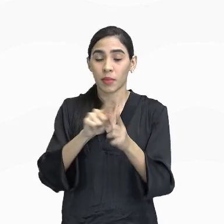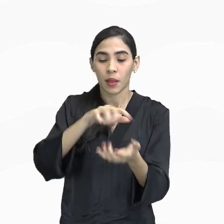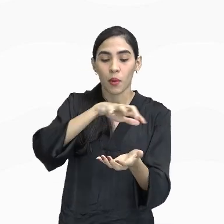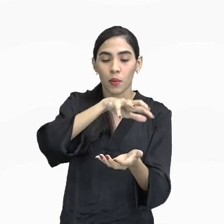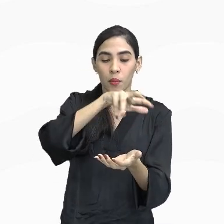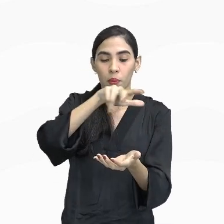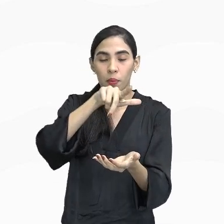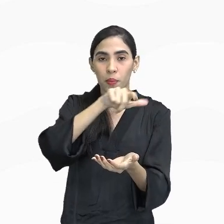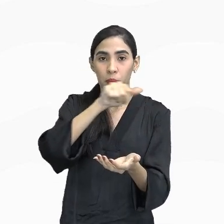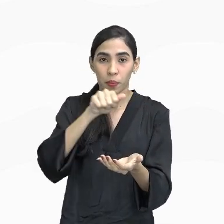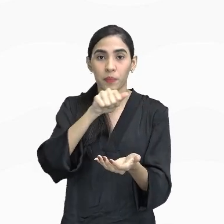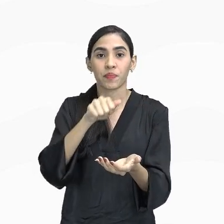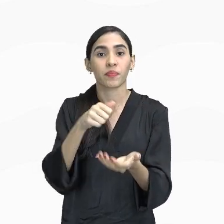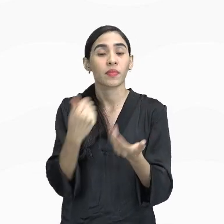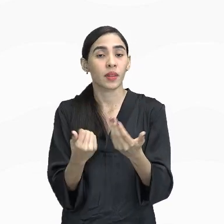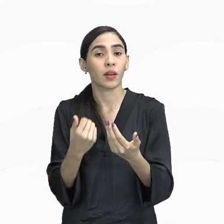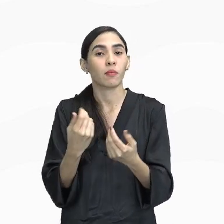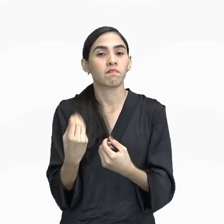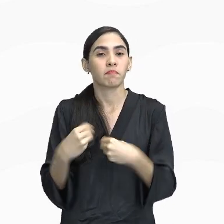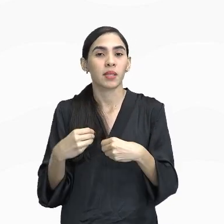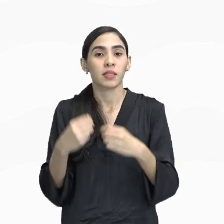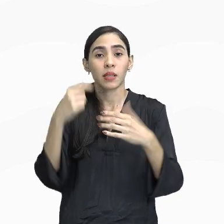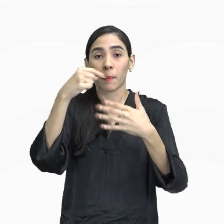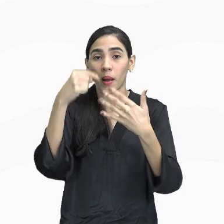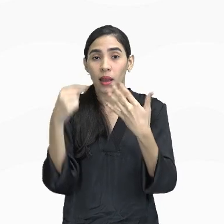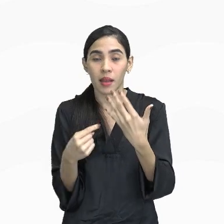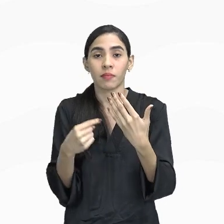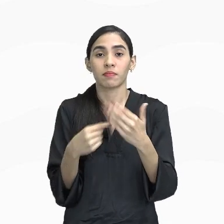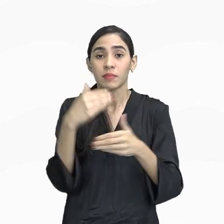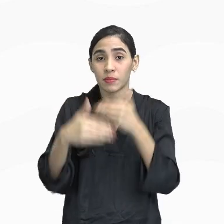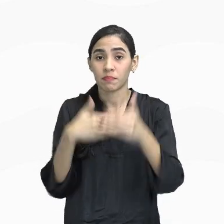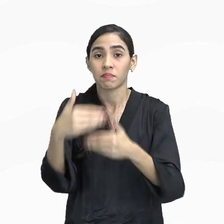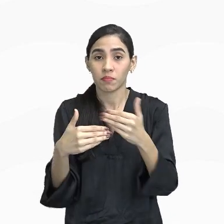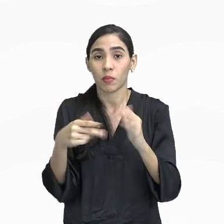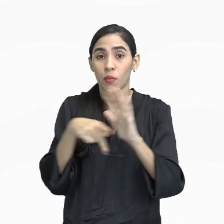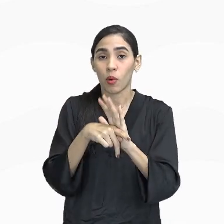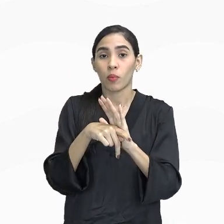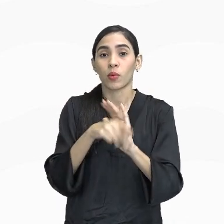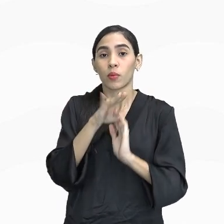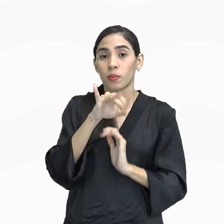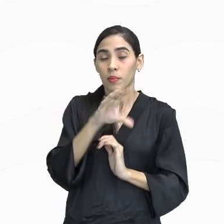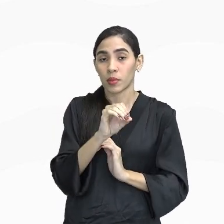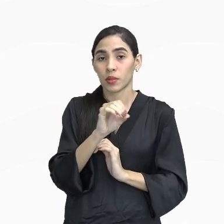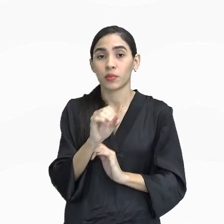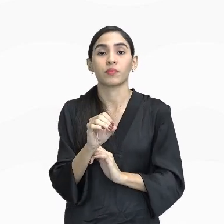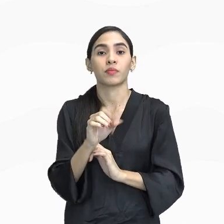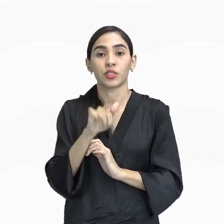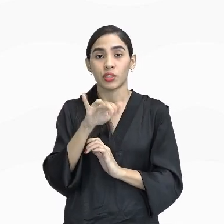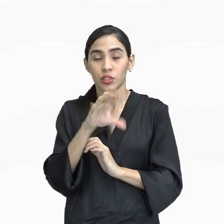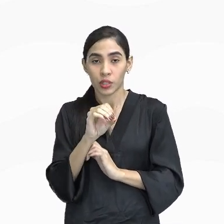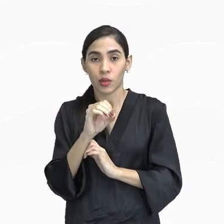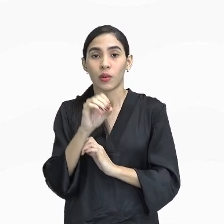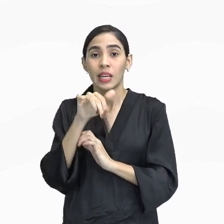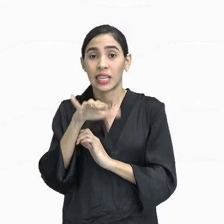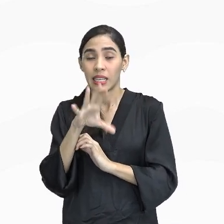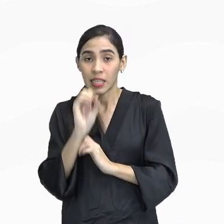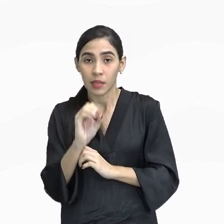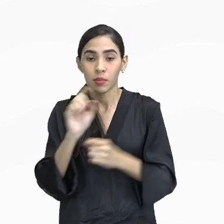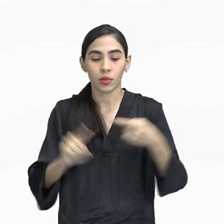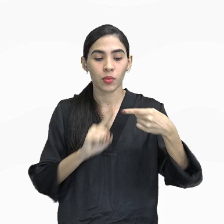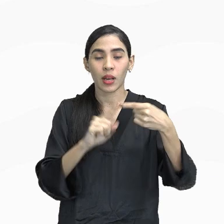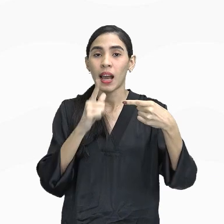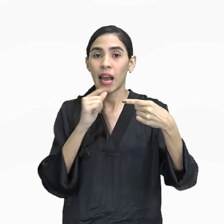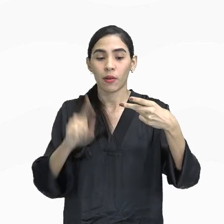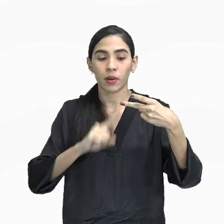os elementos necessários para a vida participam dos ciclos biogeoquímicos. São eles a água, o carbono, o